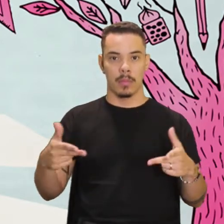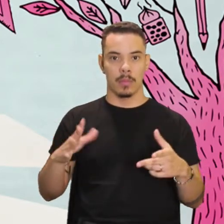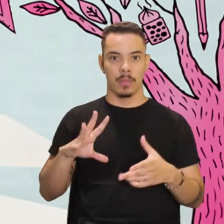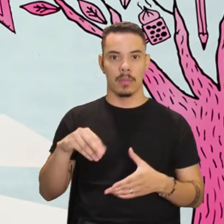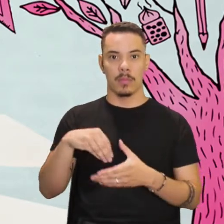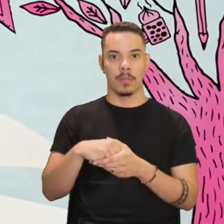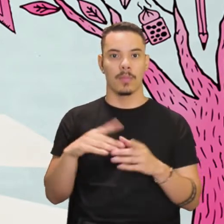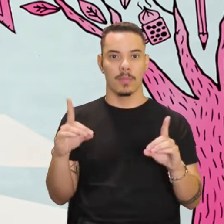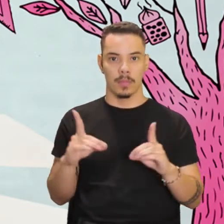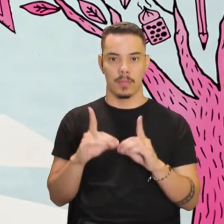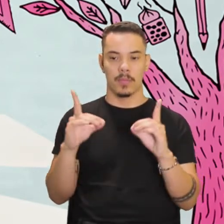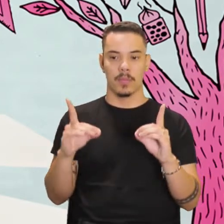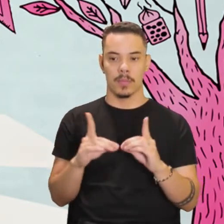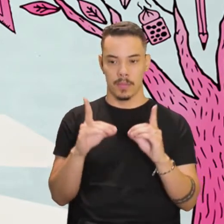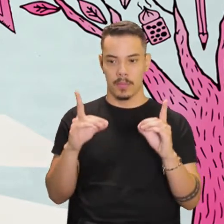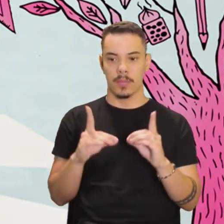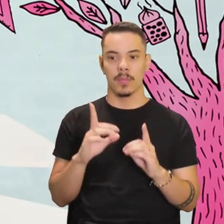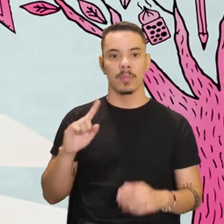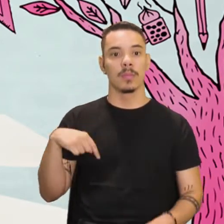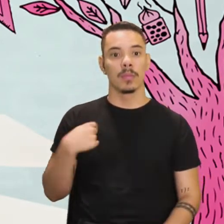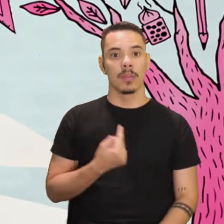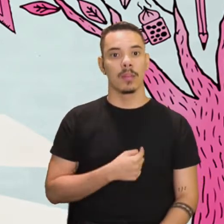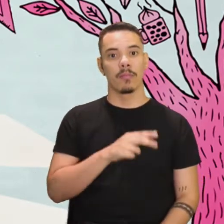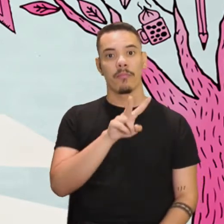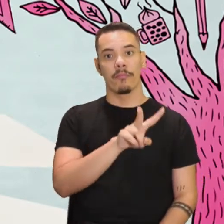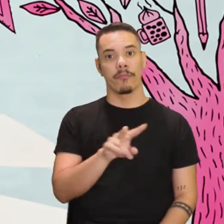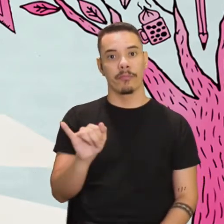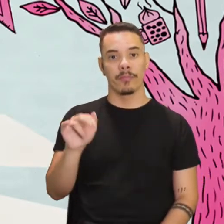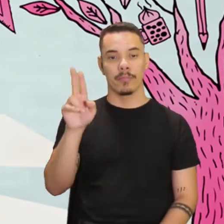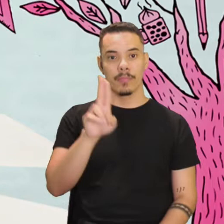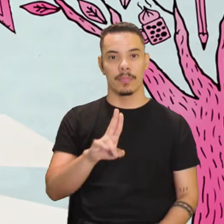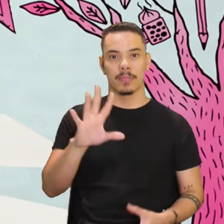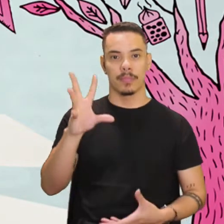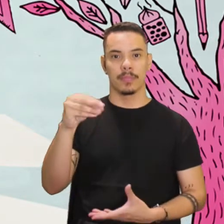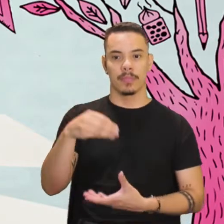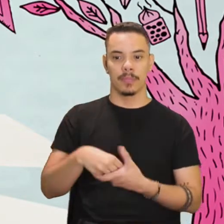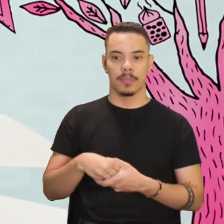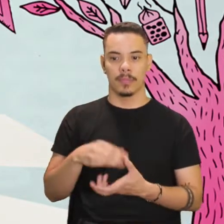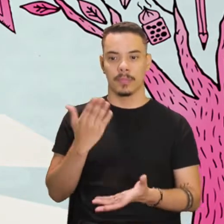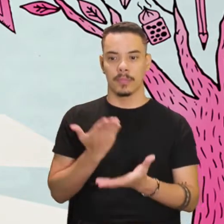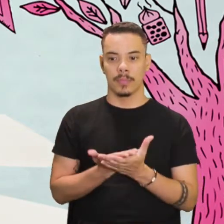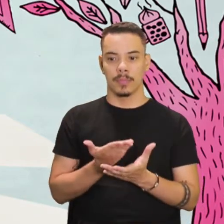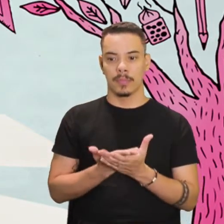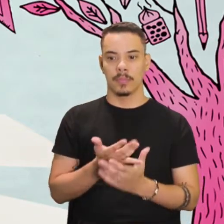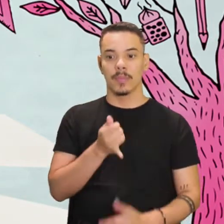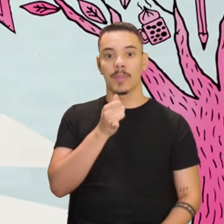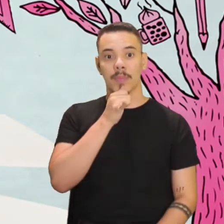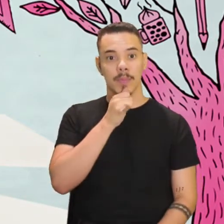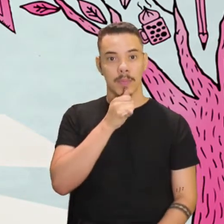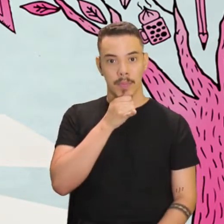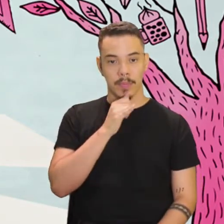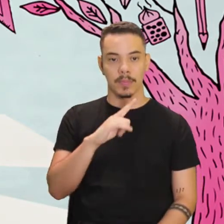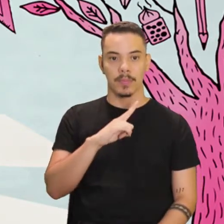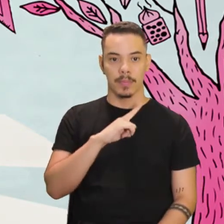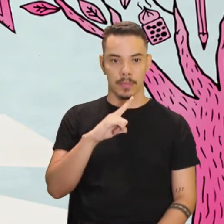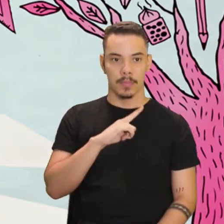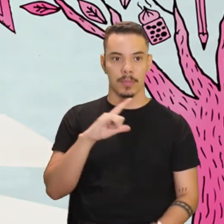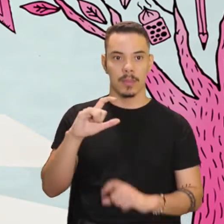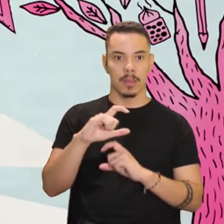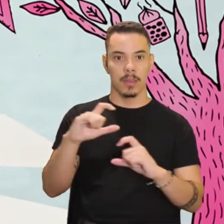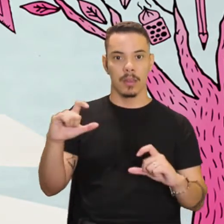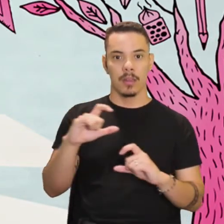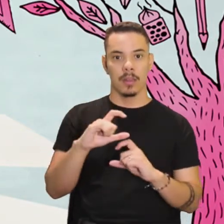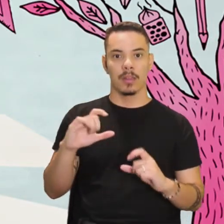didático né que a gente vai utilizar para nossa aula por exemplo aqui ó nós temos chá de